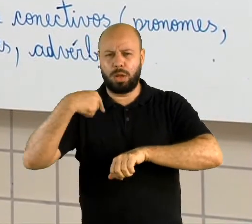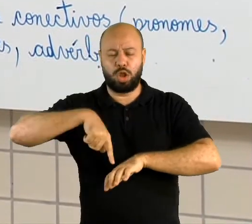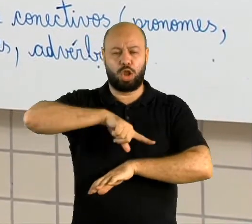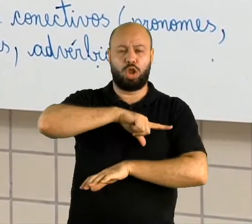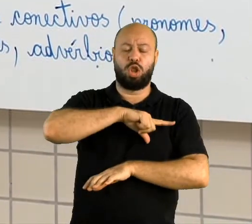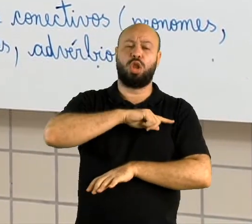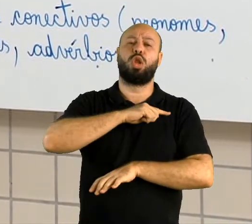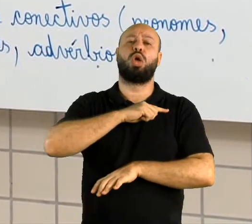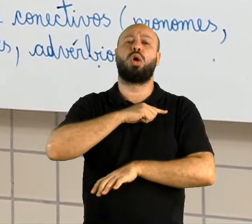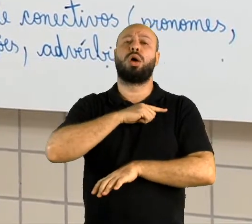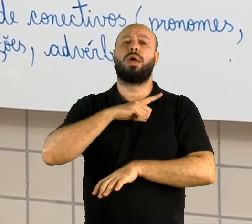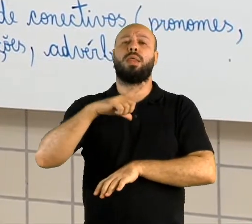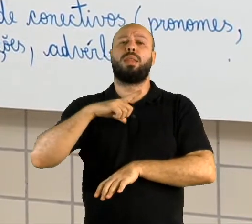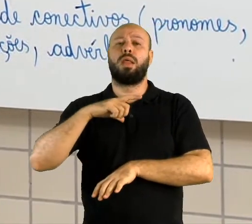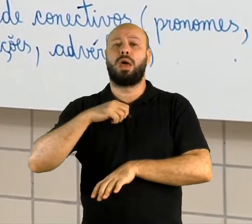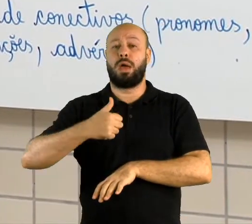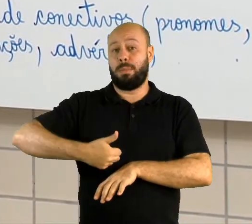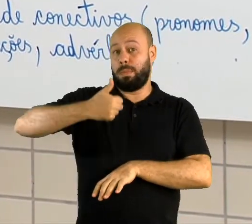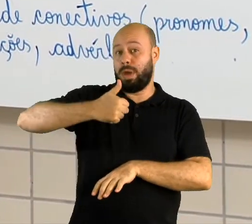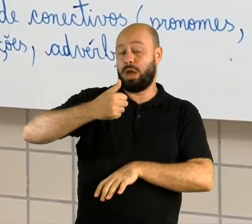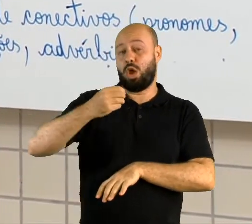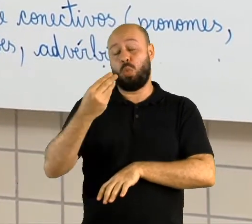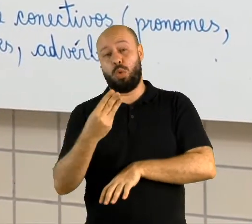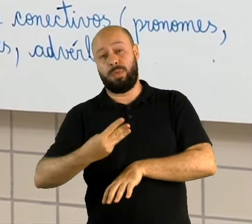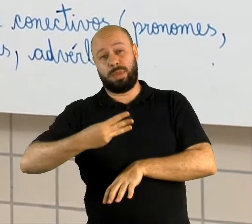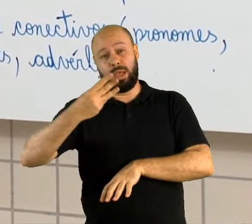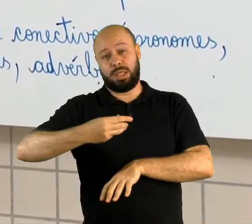utilizamos a primeira ou terceira pessoa.